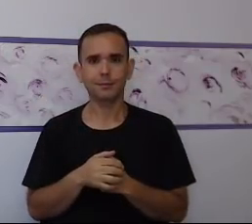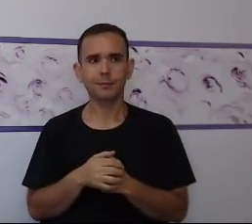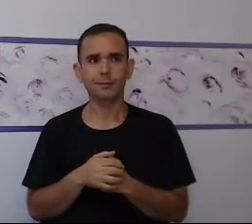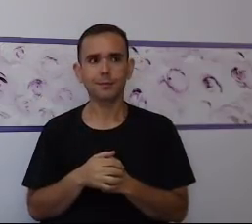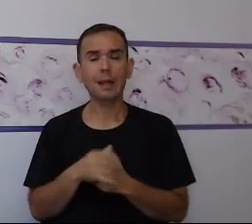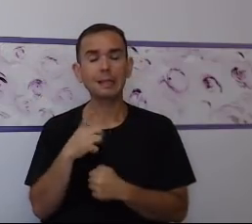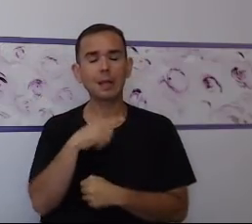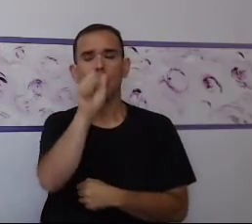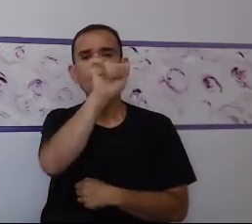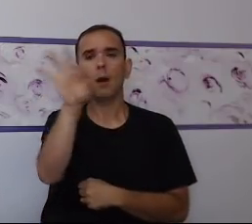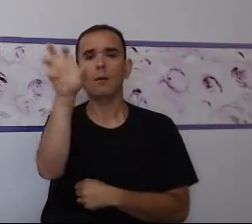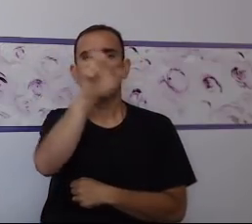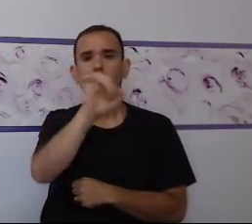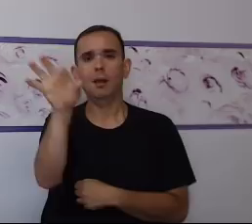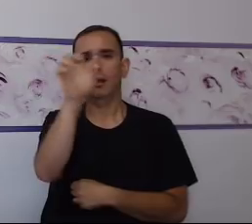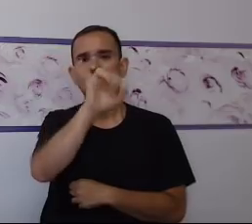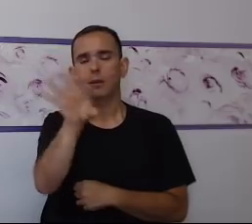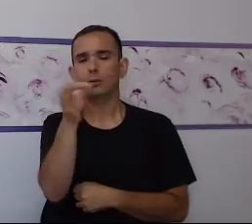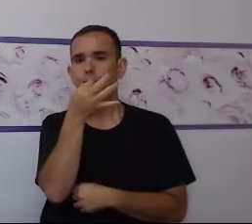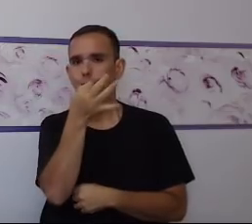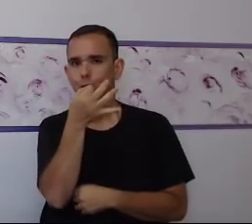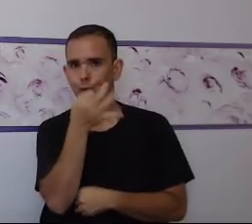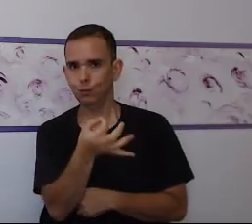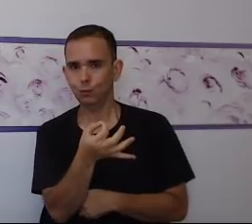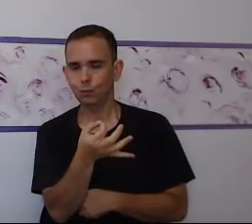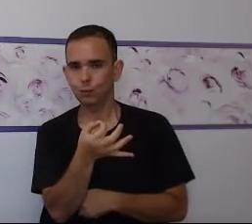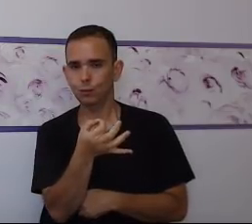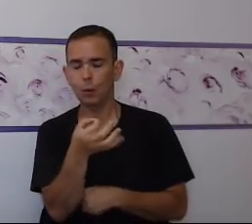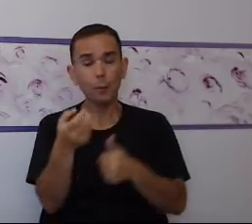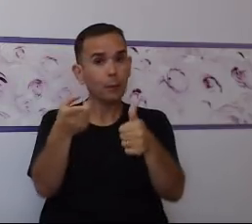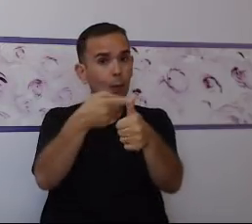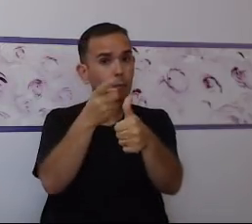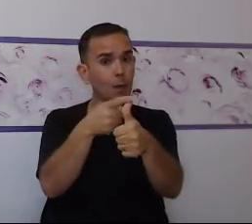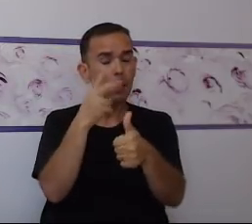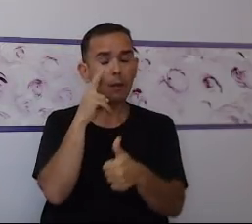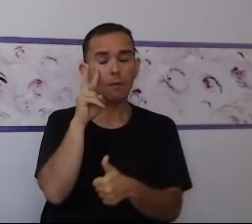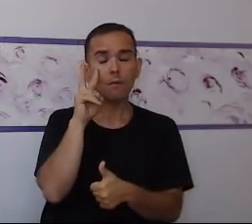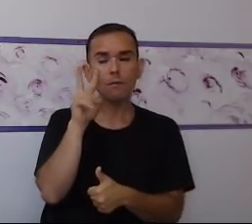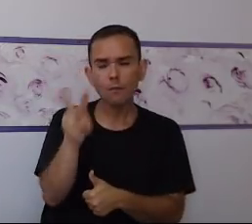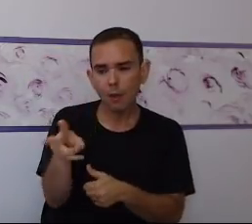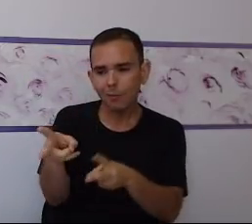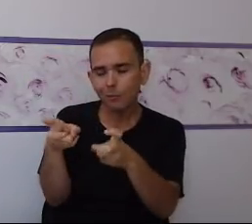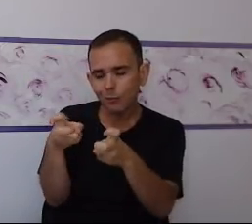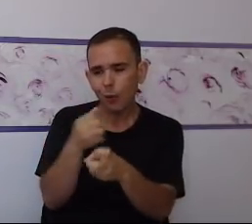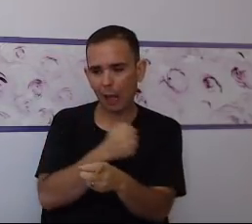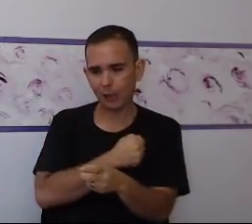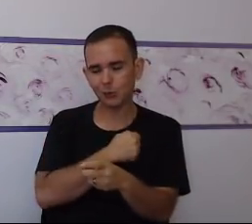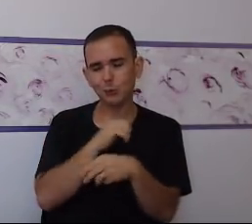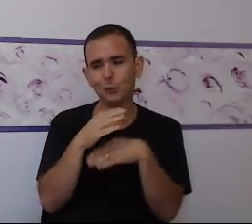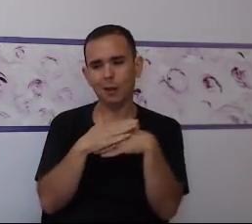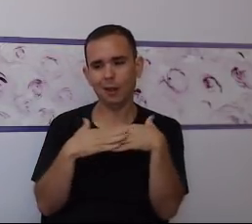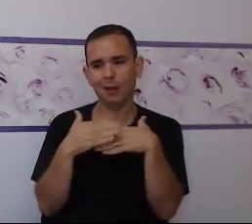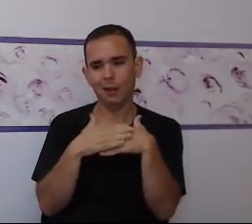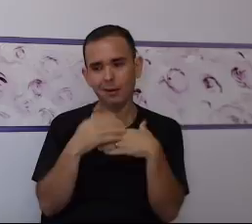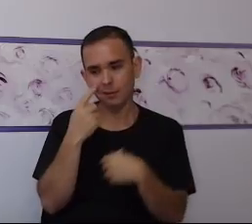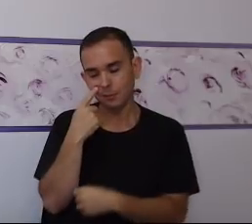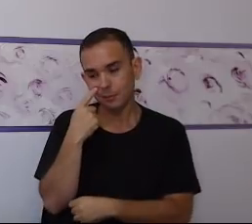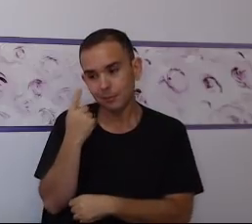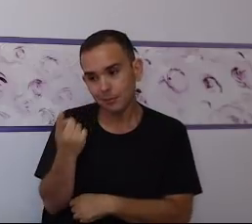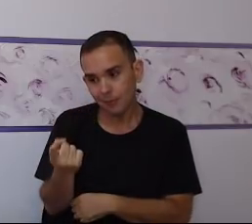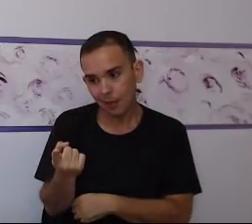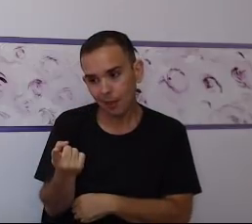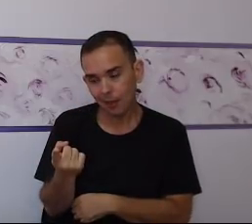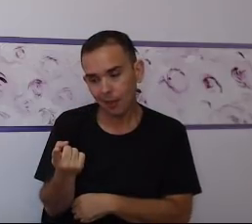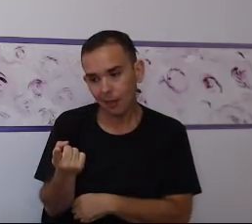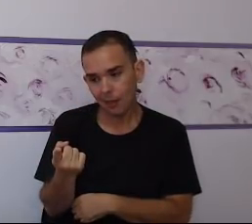um alfabeto que a gente sugere, primeiro você olhe para o seu aluno com carinho, né? Que eu digo que a primeira coisa que a gente tem que olhar é